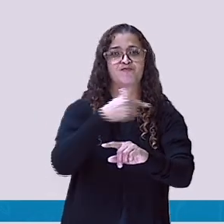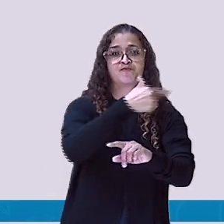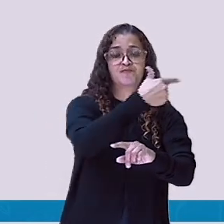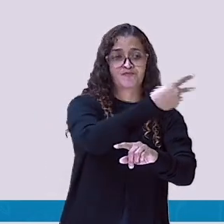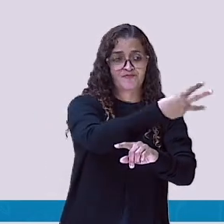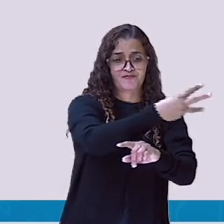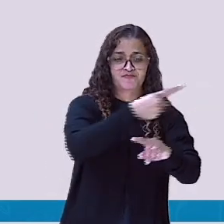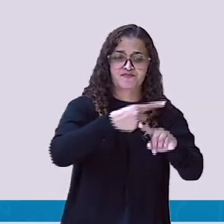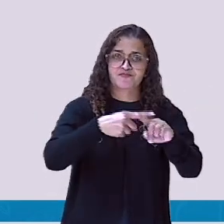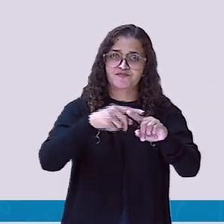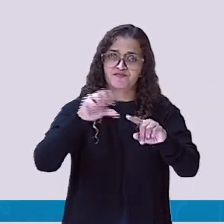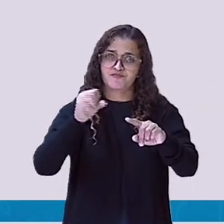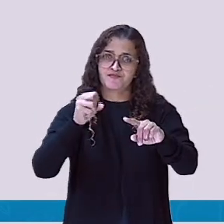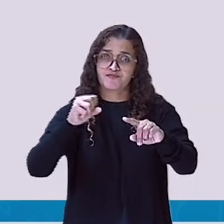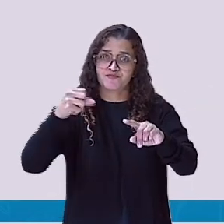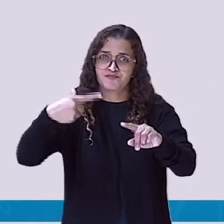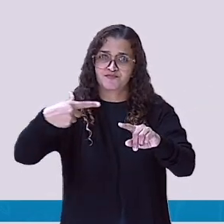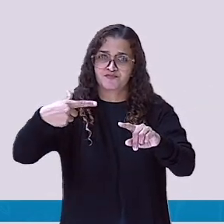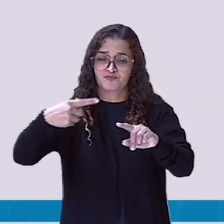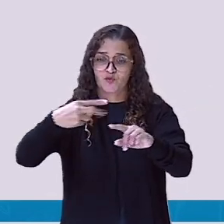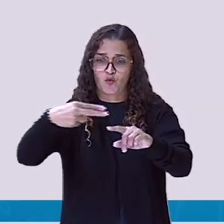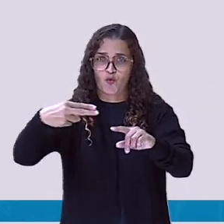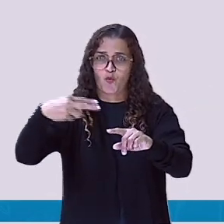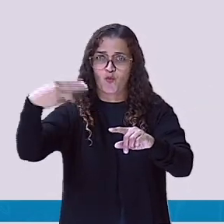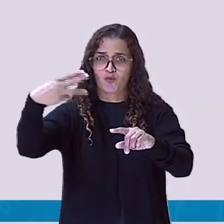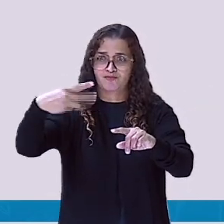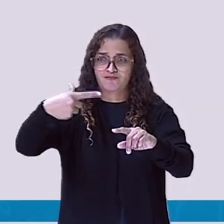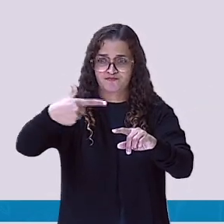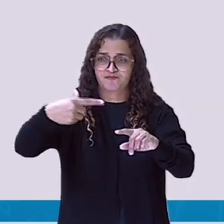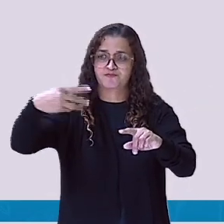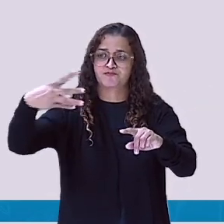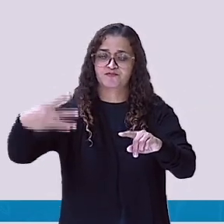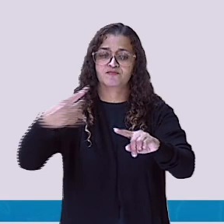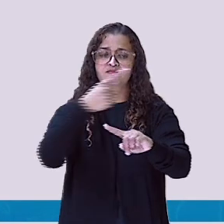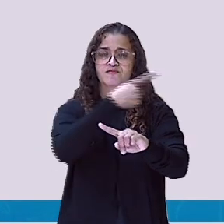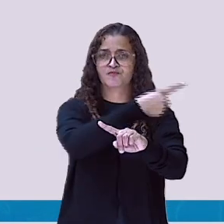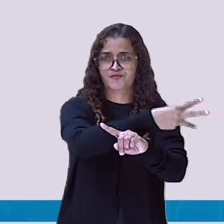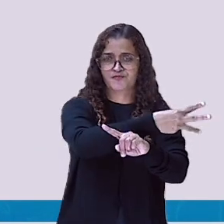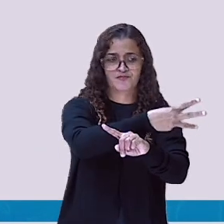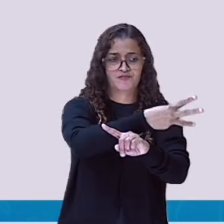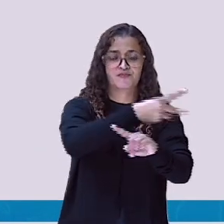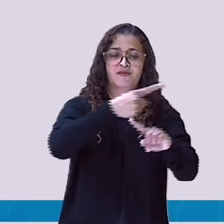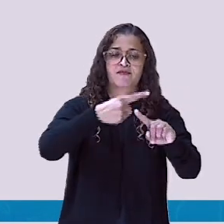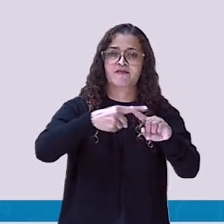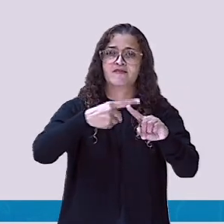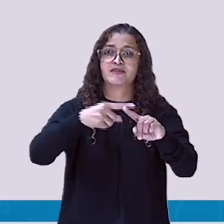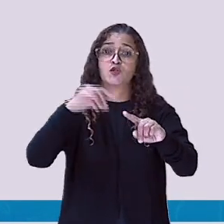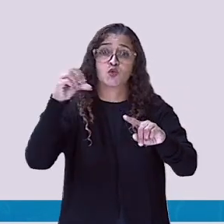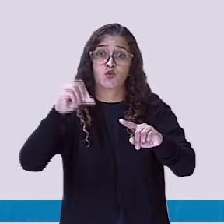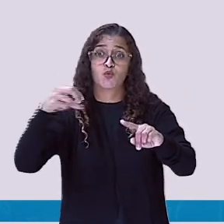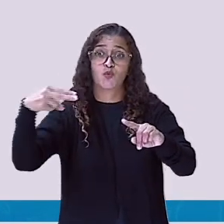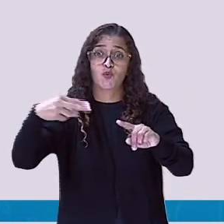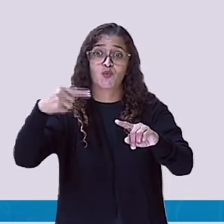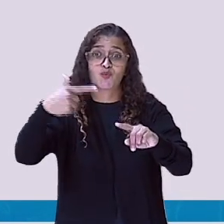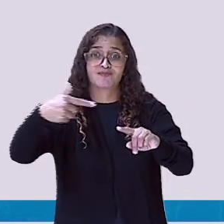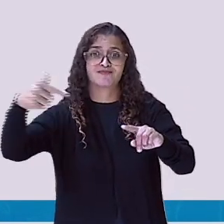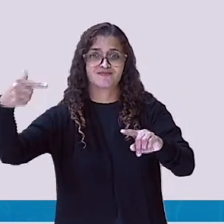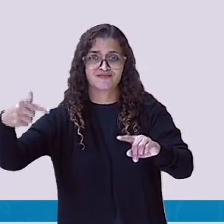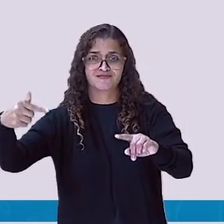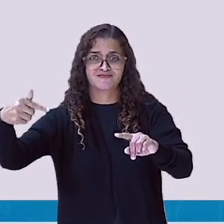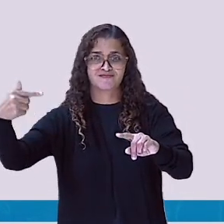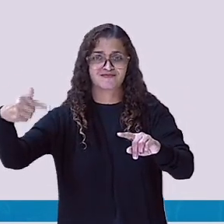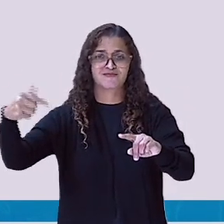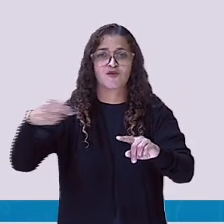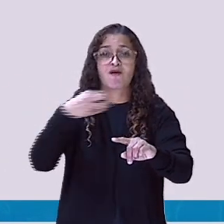21. 3 vezes 8, 24. 3 vezes 9, 27. E 3